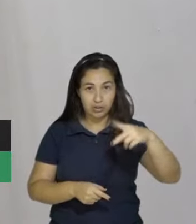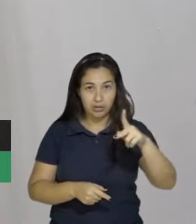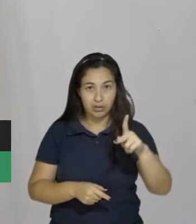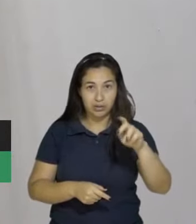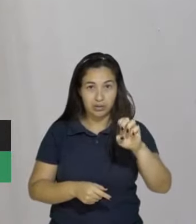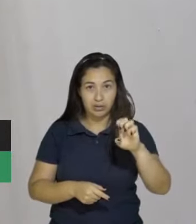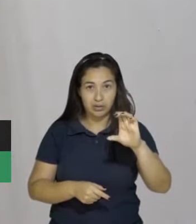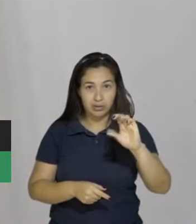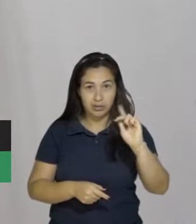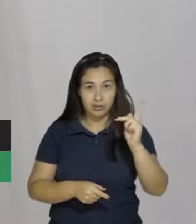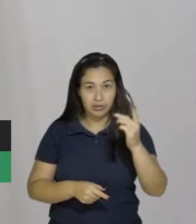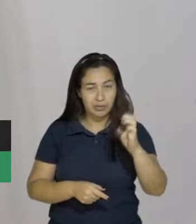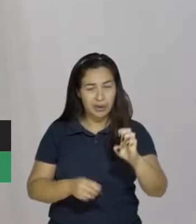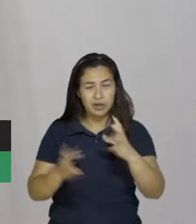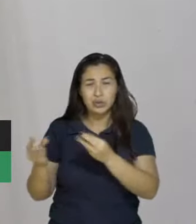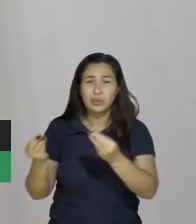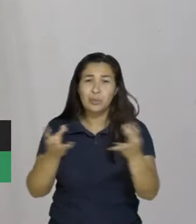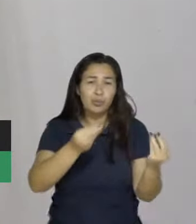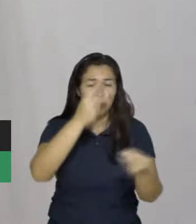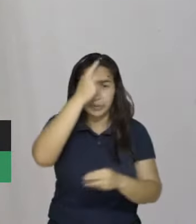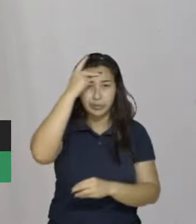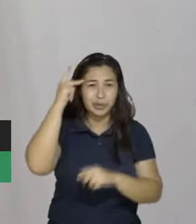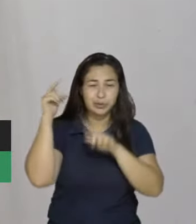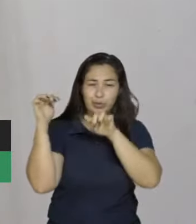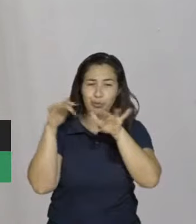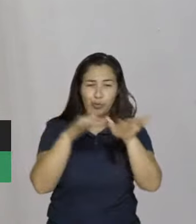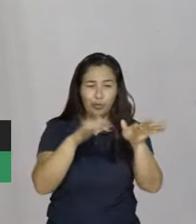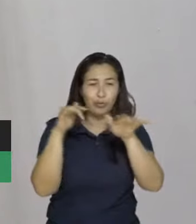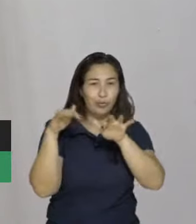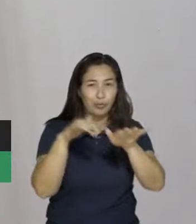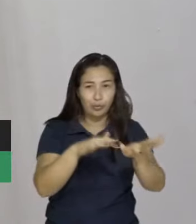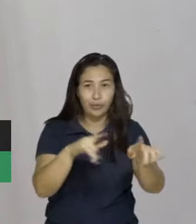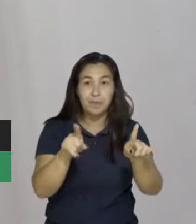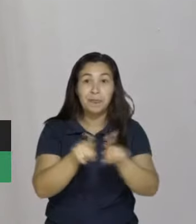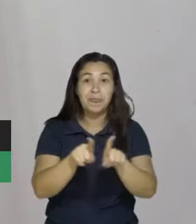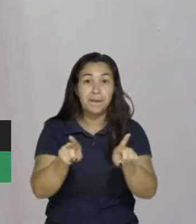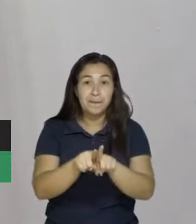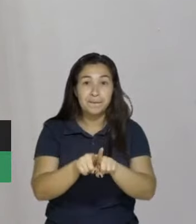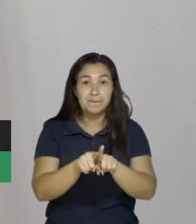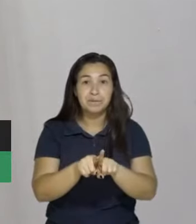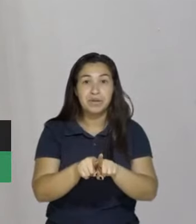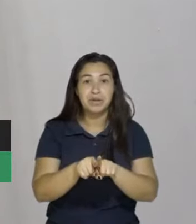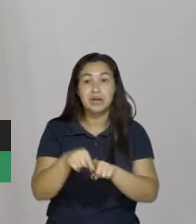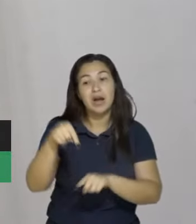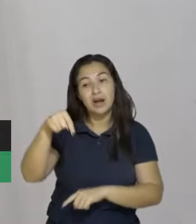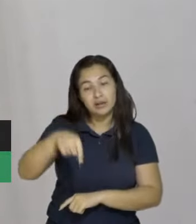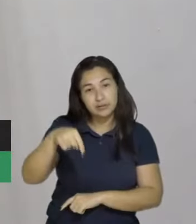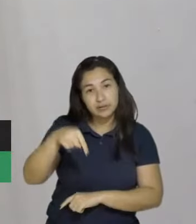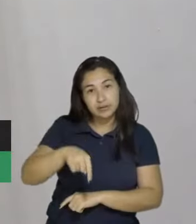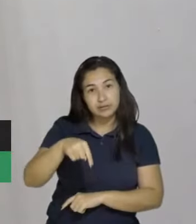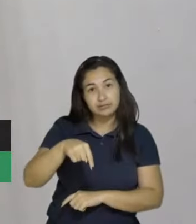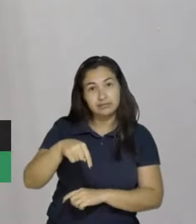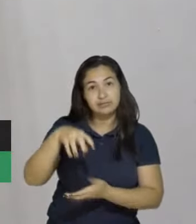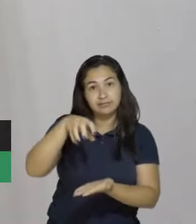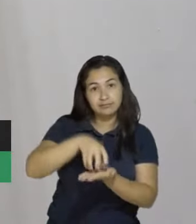teve milhares de pessoas saindo, e especialmente as atividades aqui do Centro-Leste,